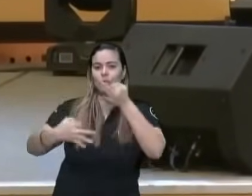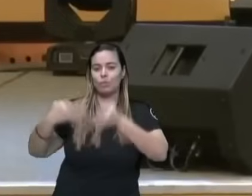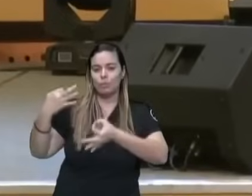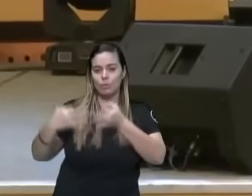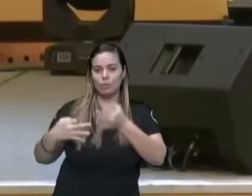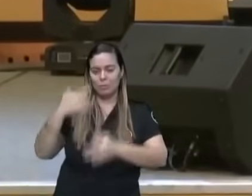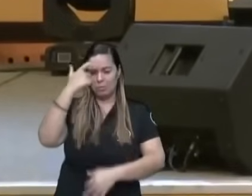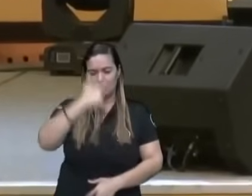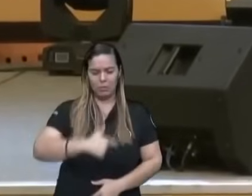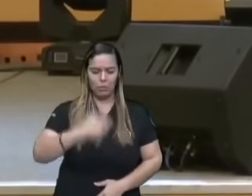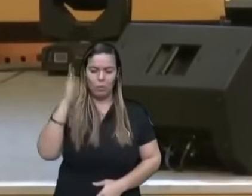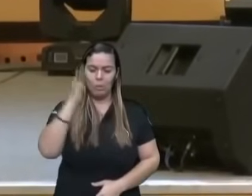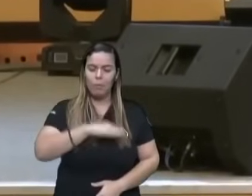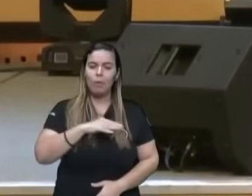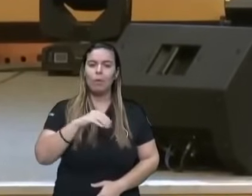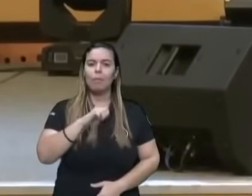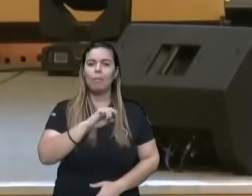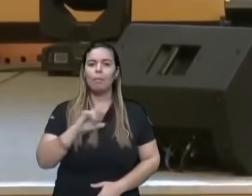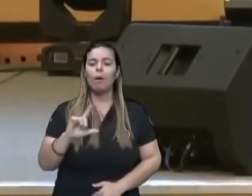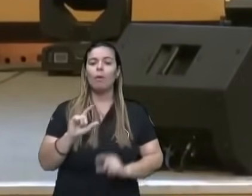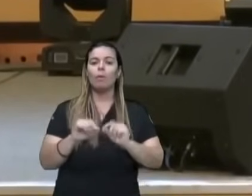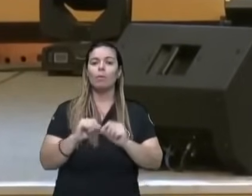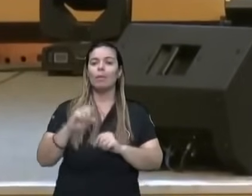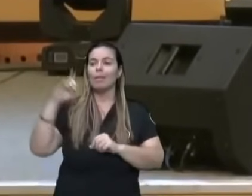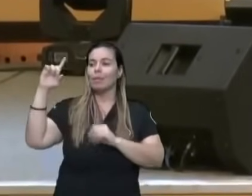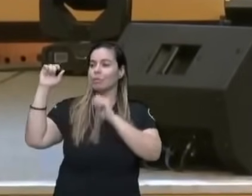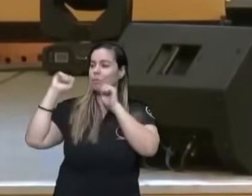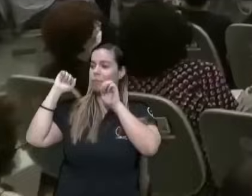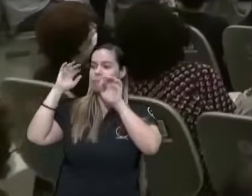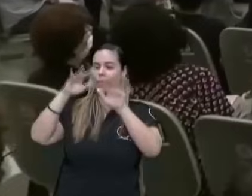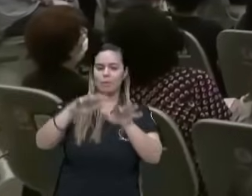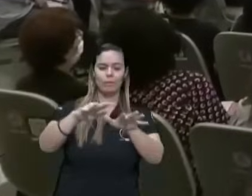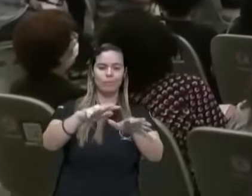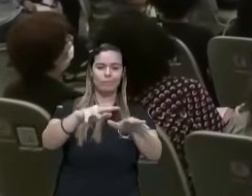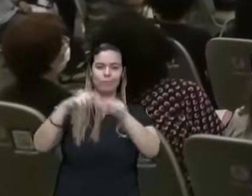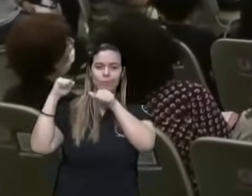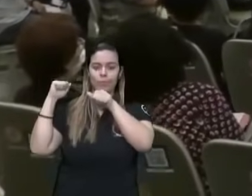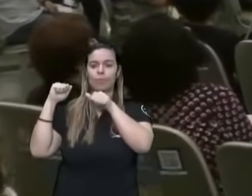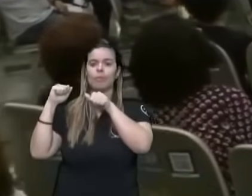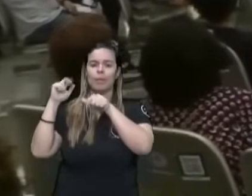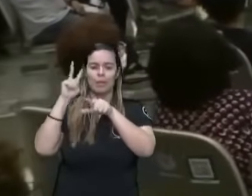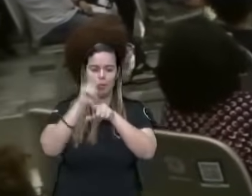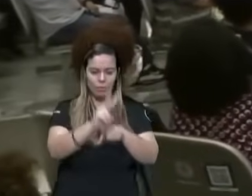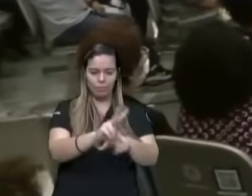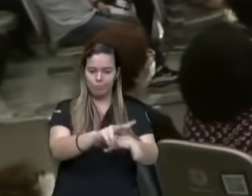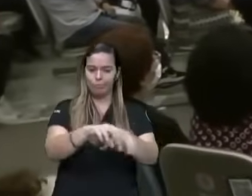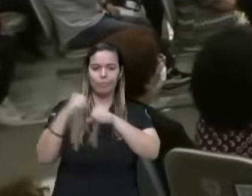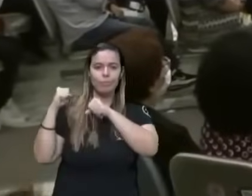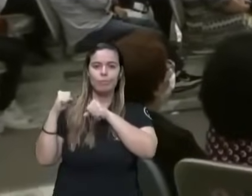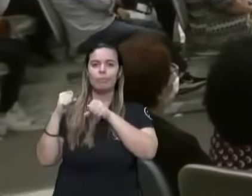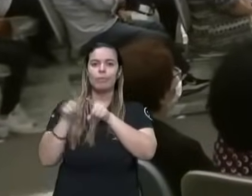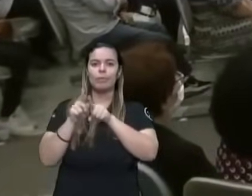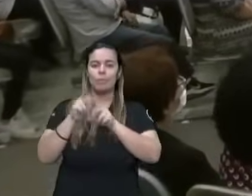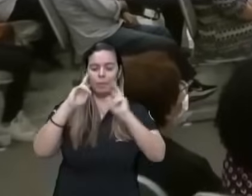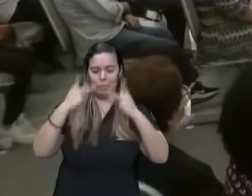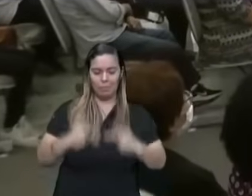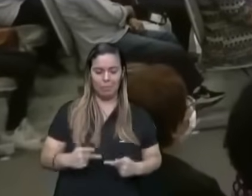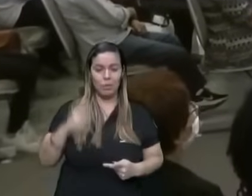pessoa maldita? A bênção e a proteção de Deus é retirada. O que é uma pessoa maldita? Ela fica à